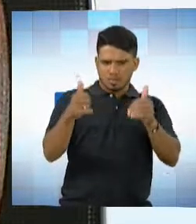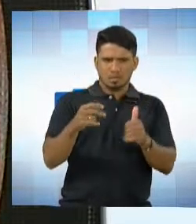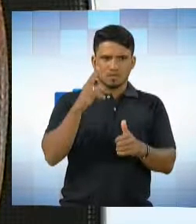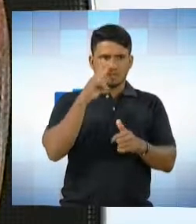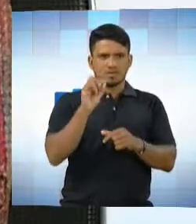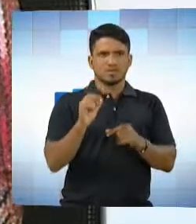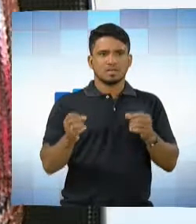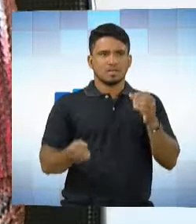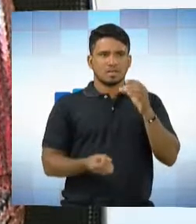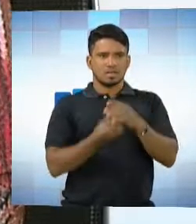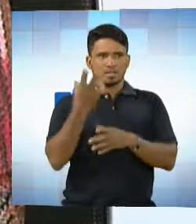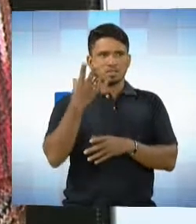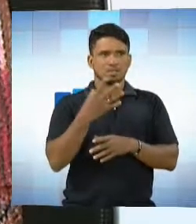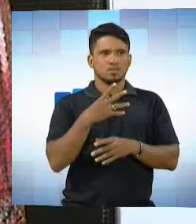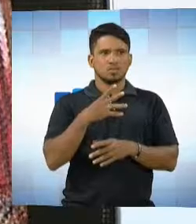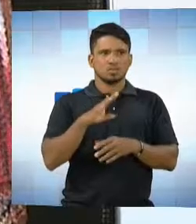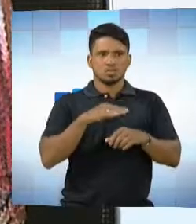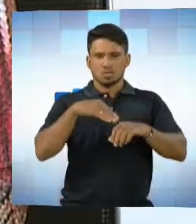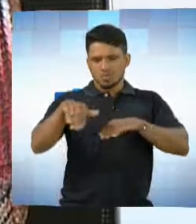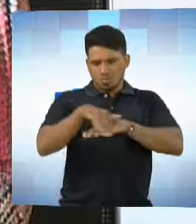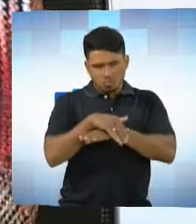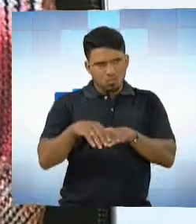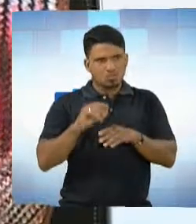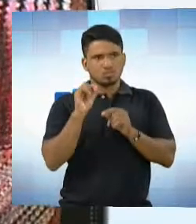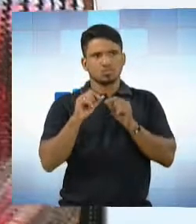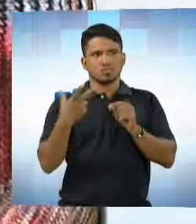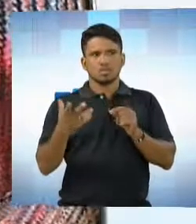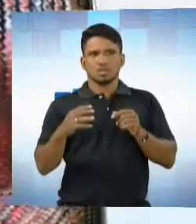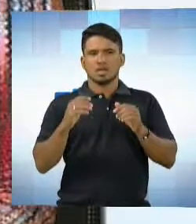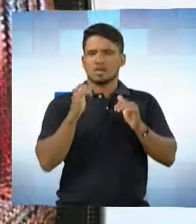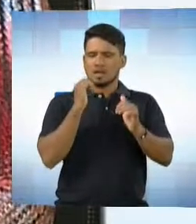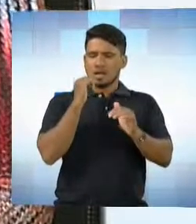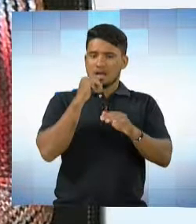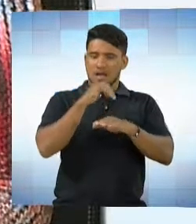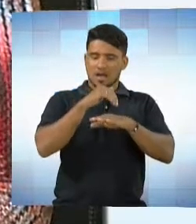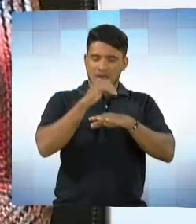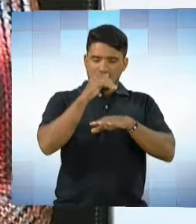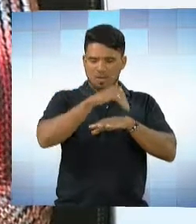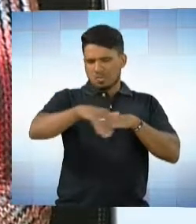vejo assim, ampliação de ruas, de avenidas.